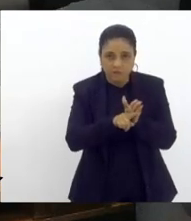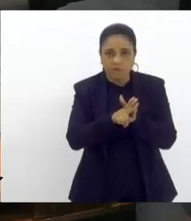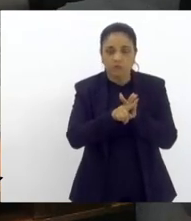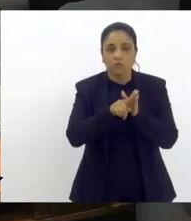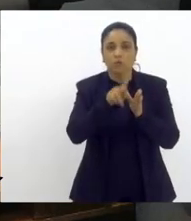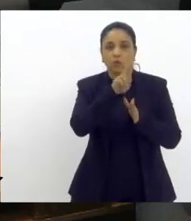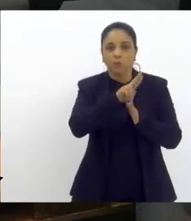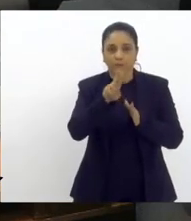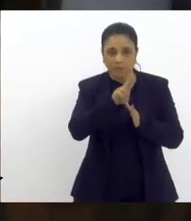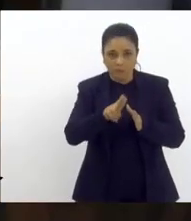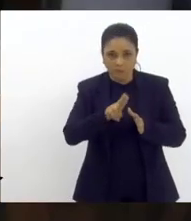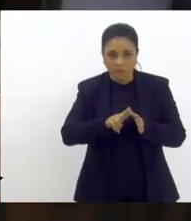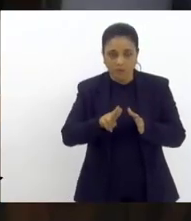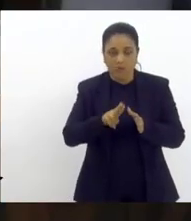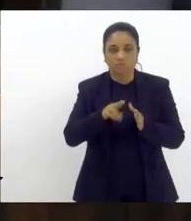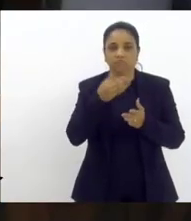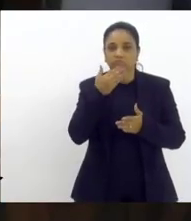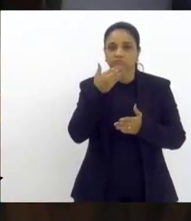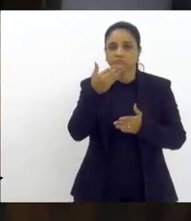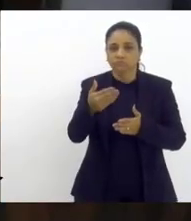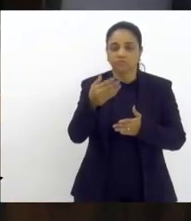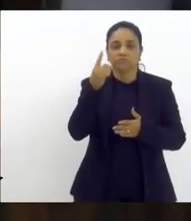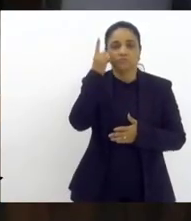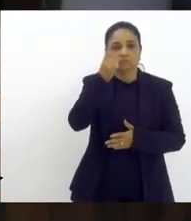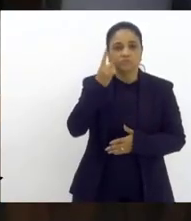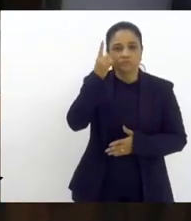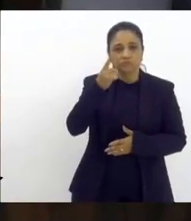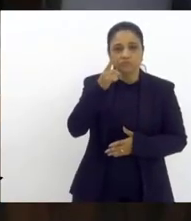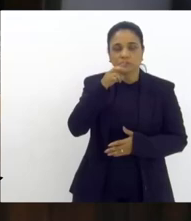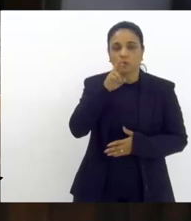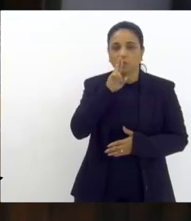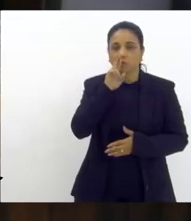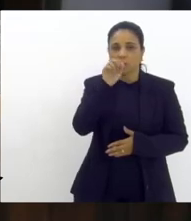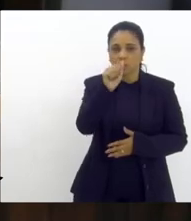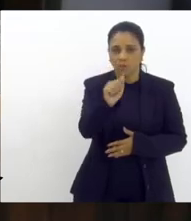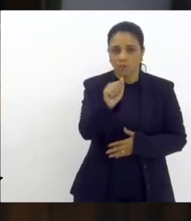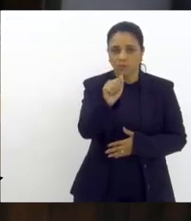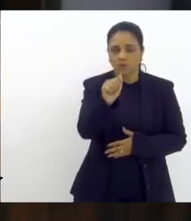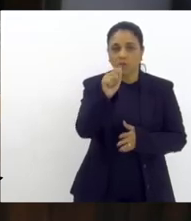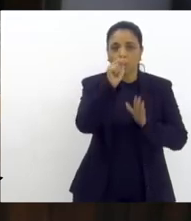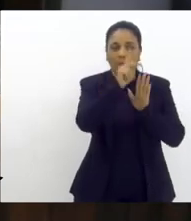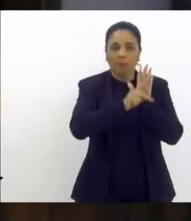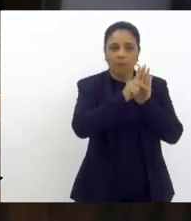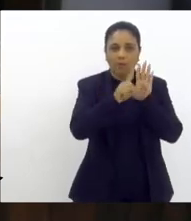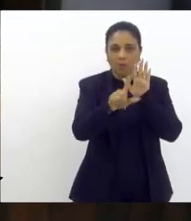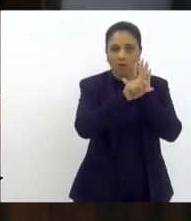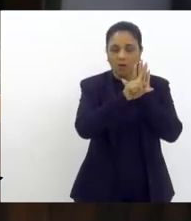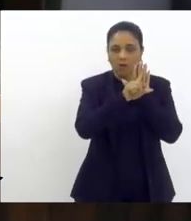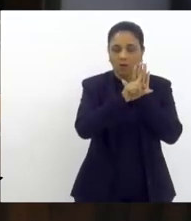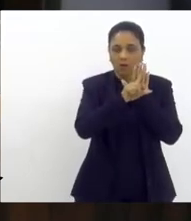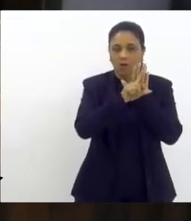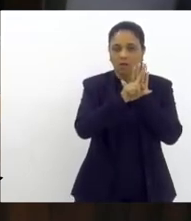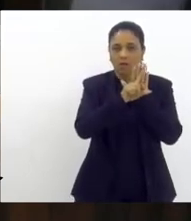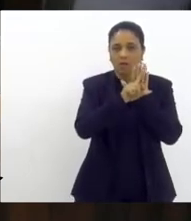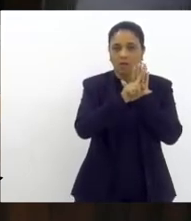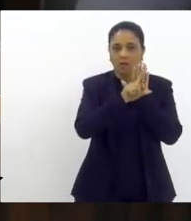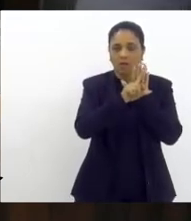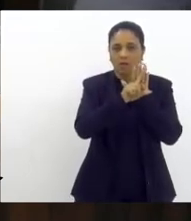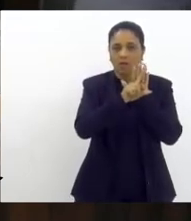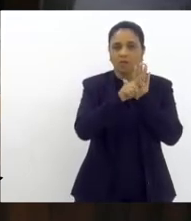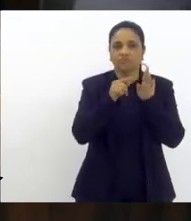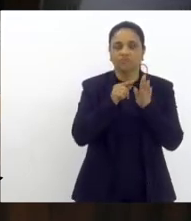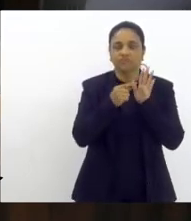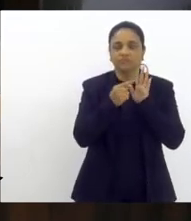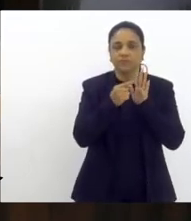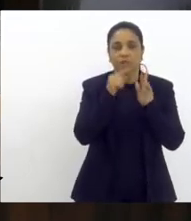Deputado solicitada pelo nova Deputado Rodrigo Amorim é o projeto de ler ao projeto de indicação